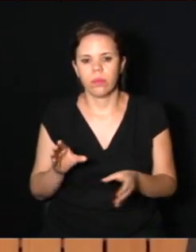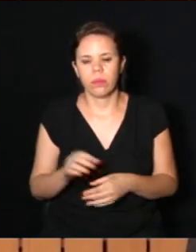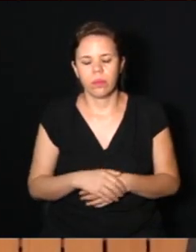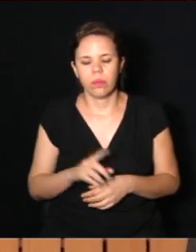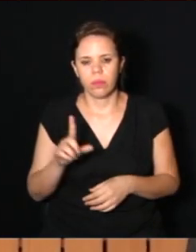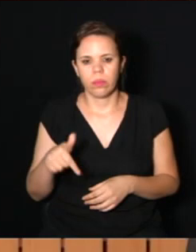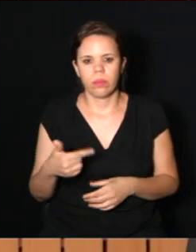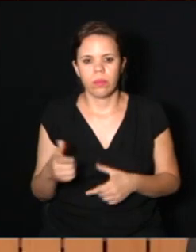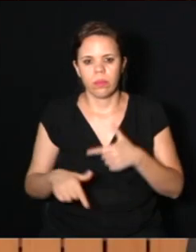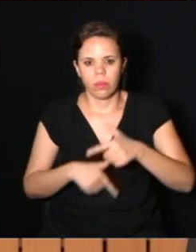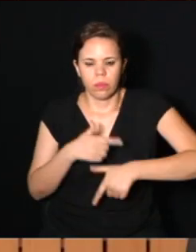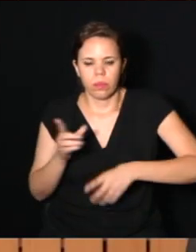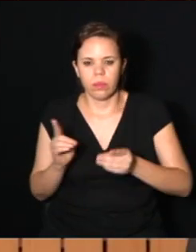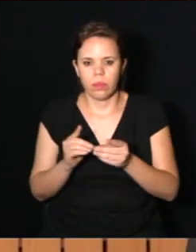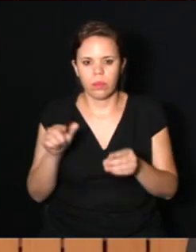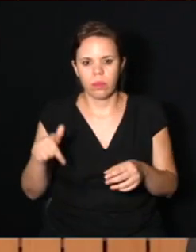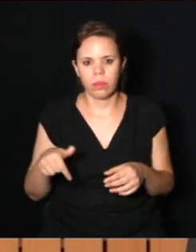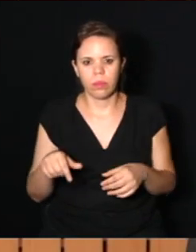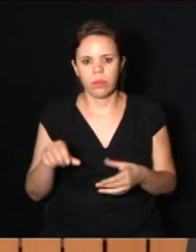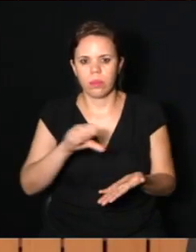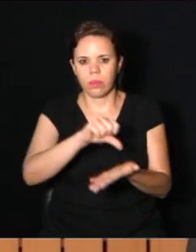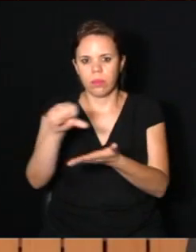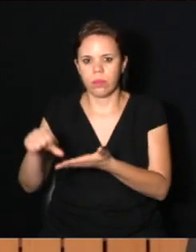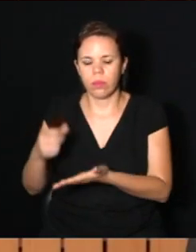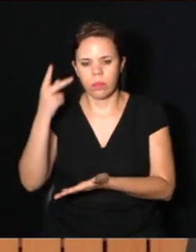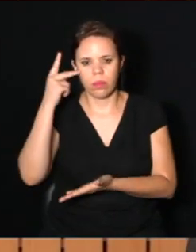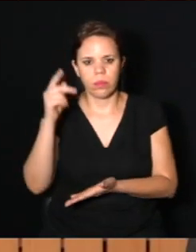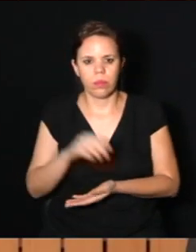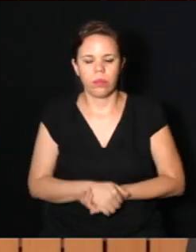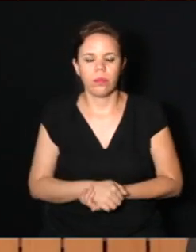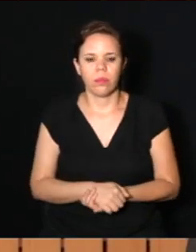instância que é regional, então estamos no estado de São Paulo,